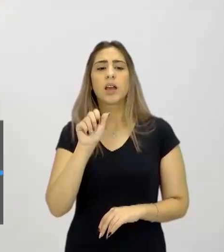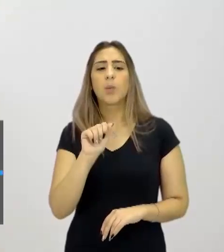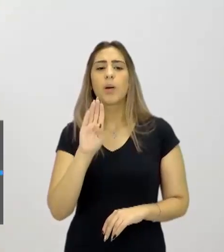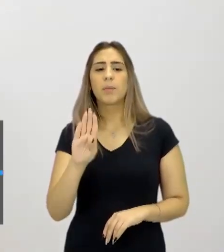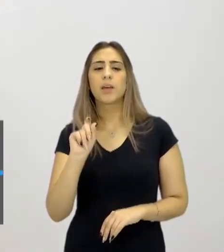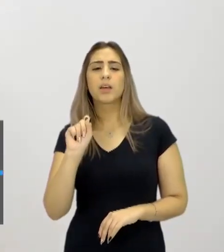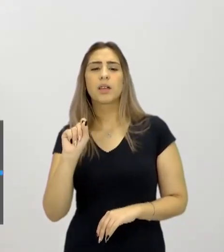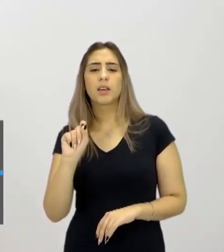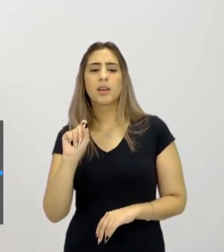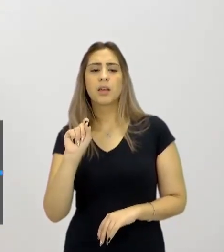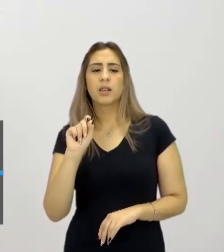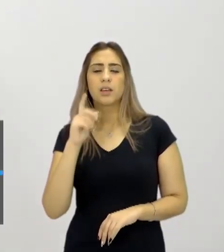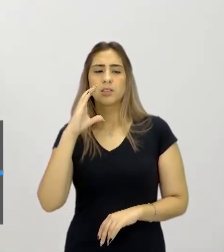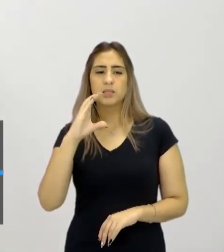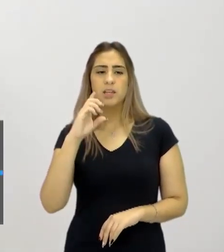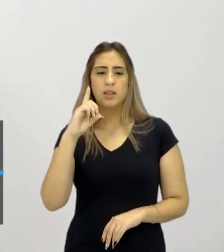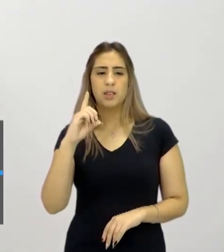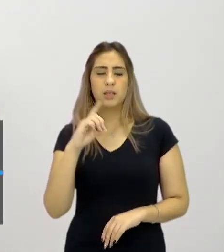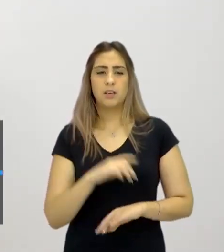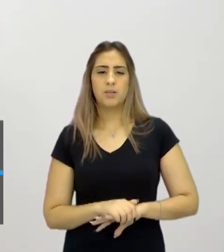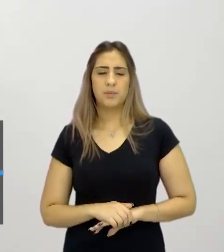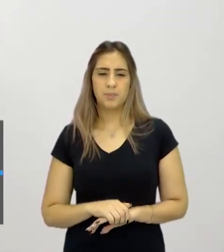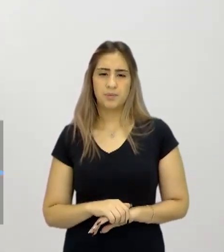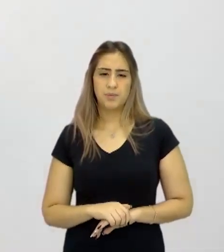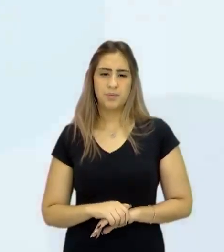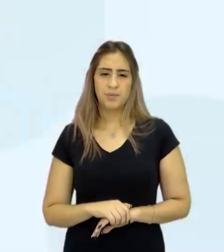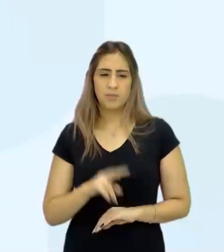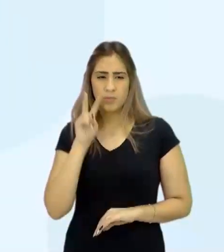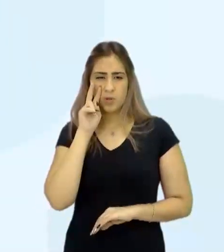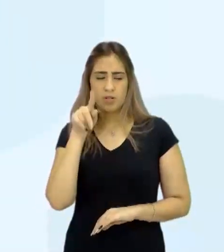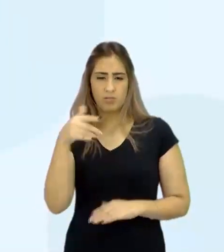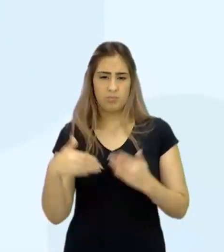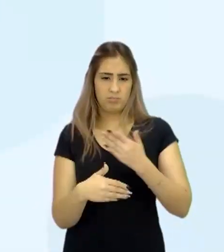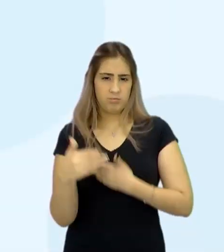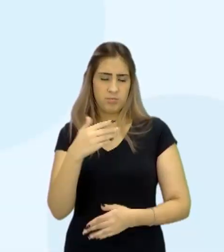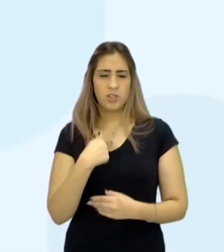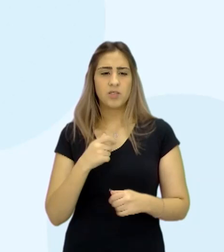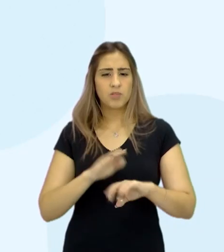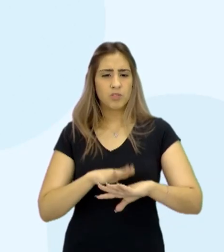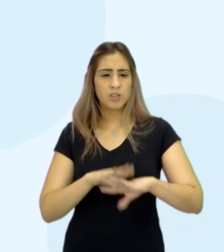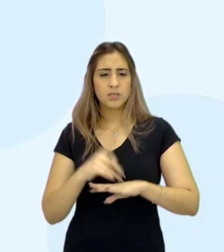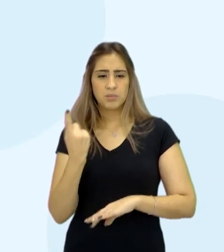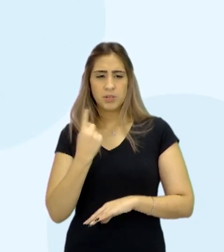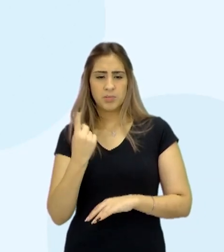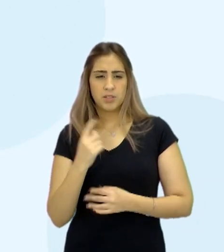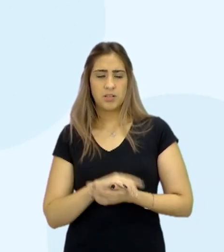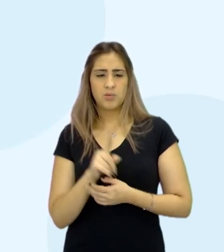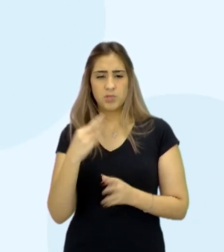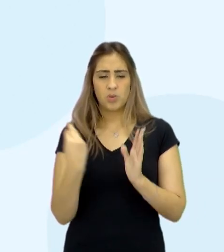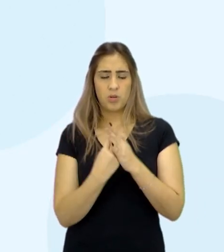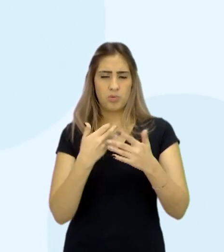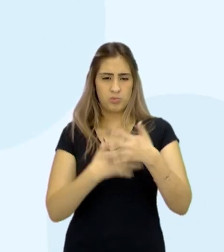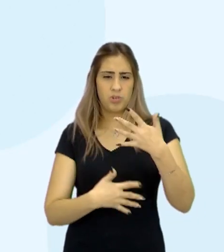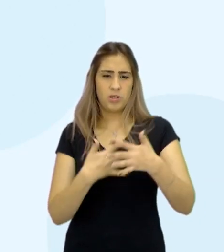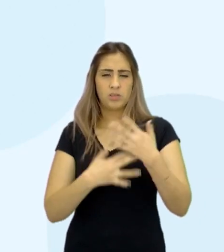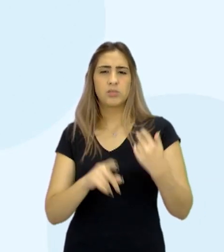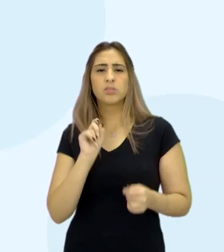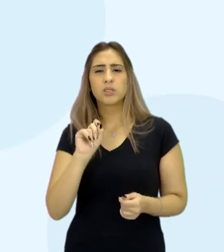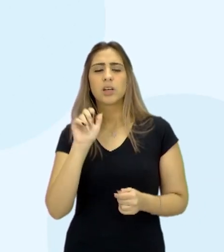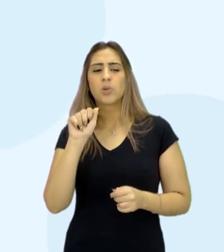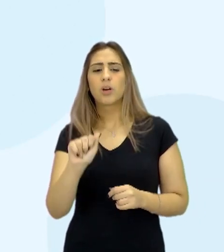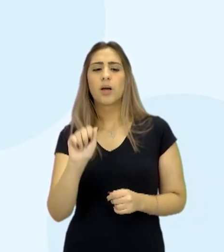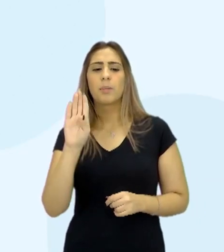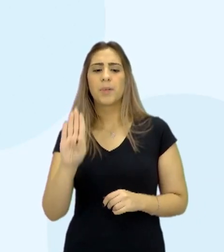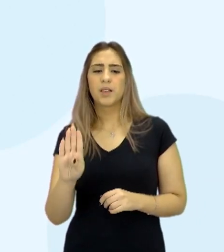e quem é o CD. Ó, olho na telinha, ó. Vamos fazer essa parte primeiro, vocês coloquem aí no chat. Quem vai ser o